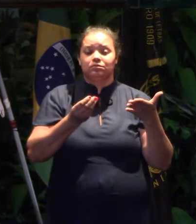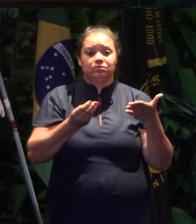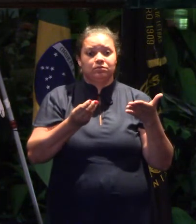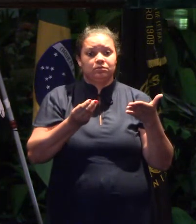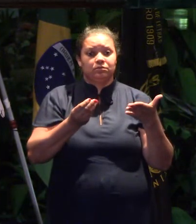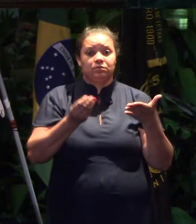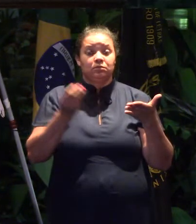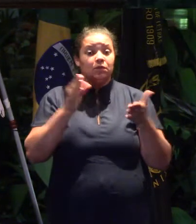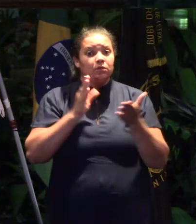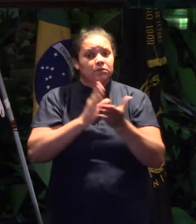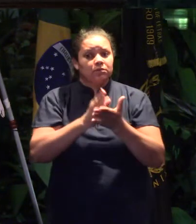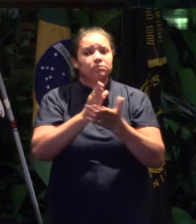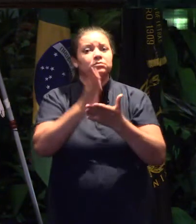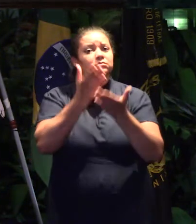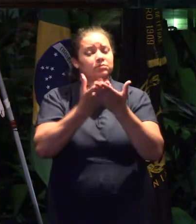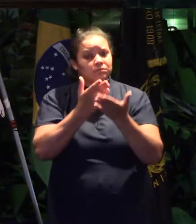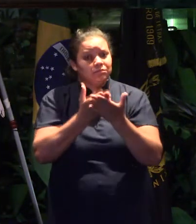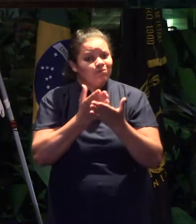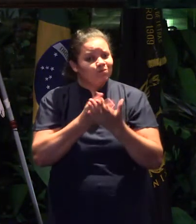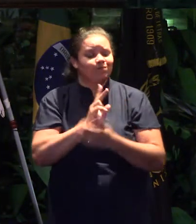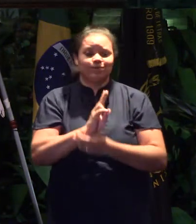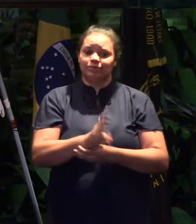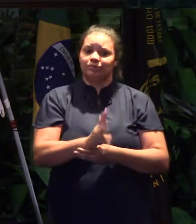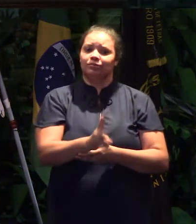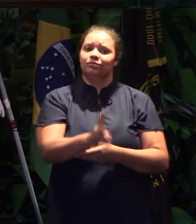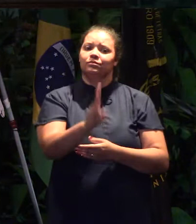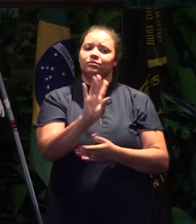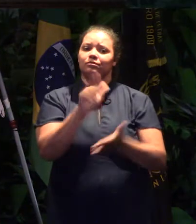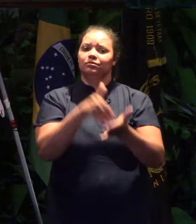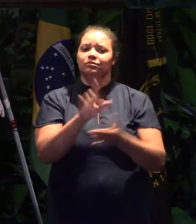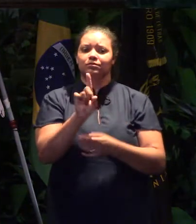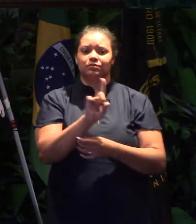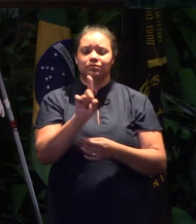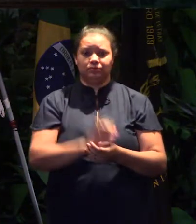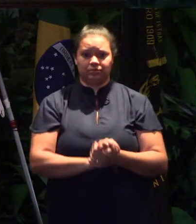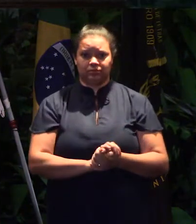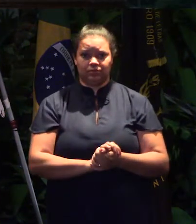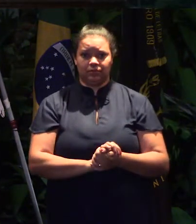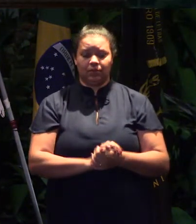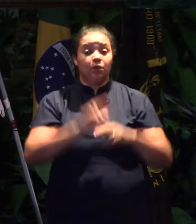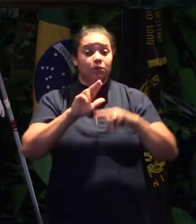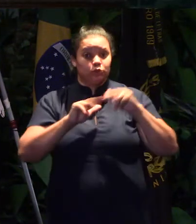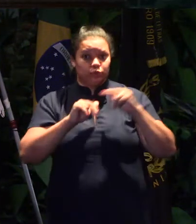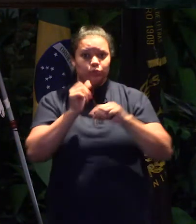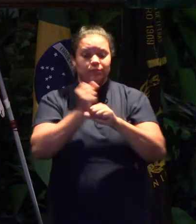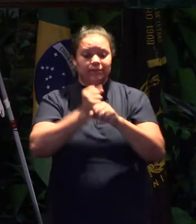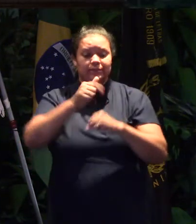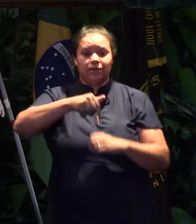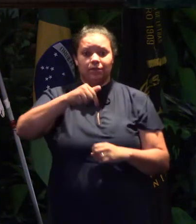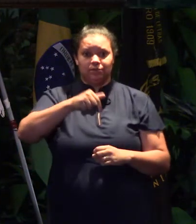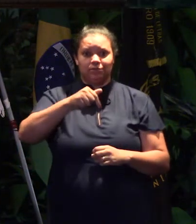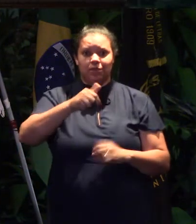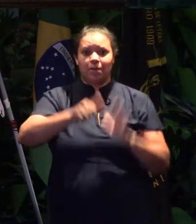pretender encerrar toda a questão, né? Em junho desse ano, lancei meu primeiro livro de